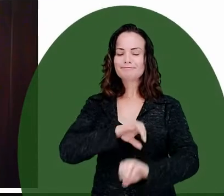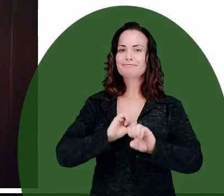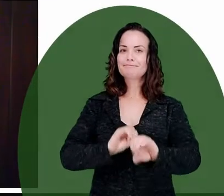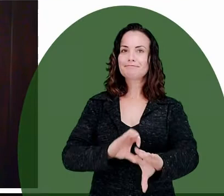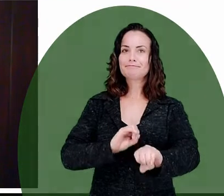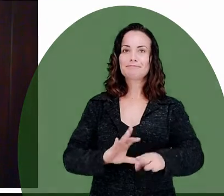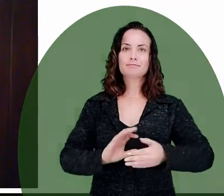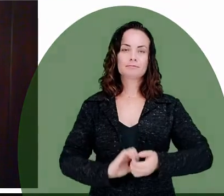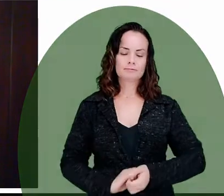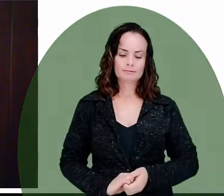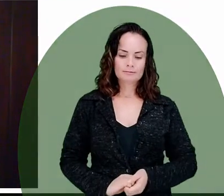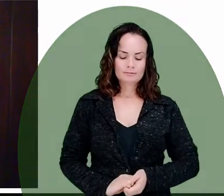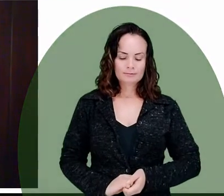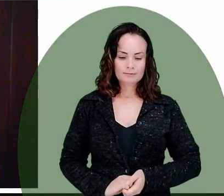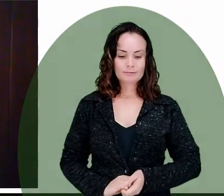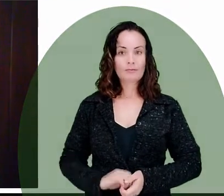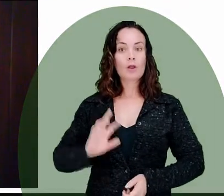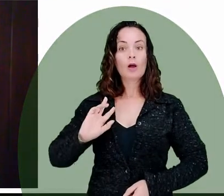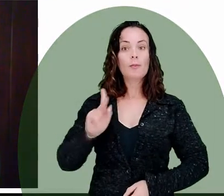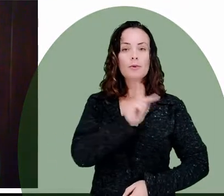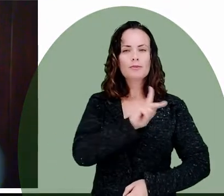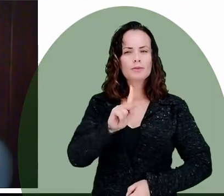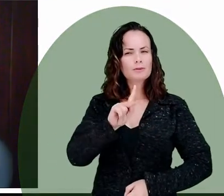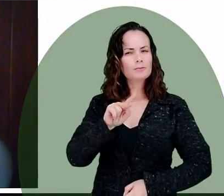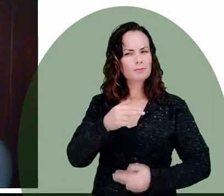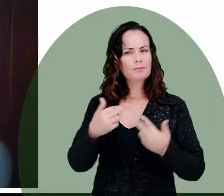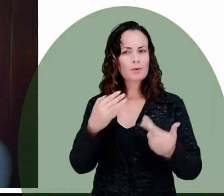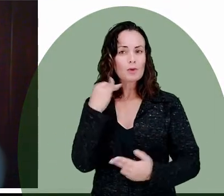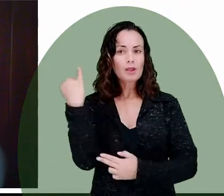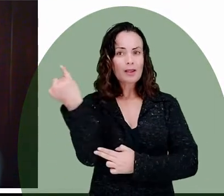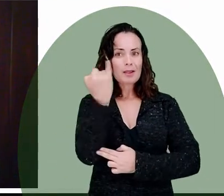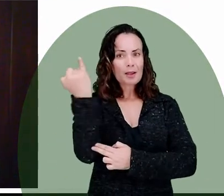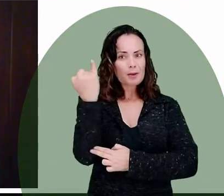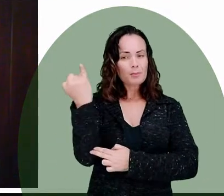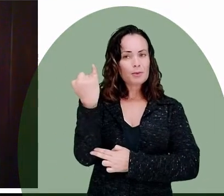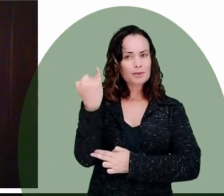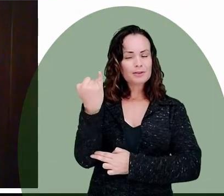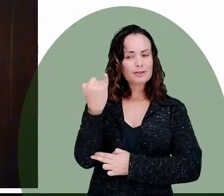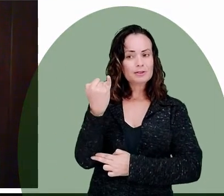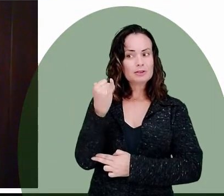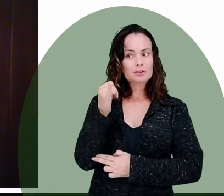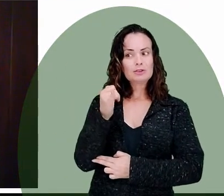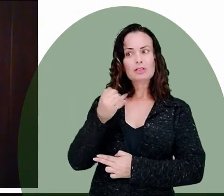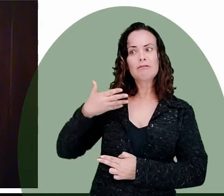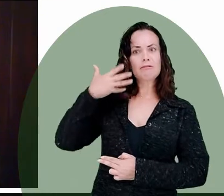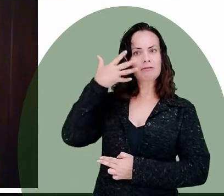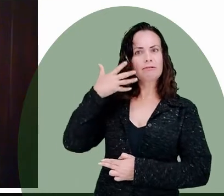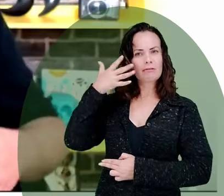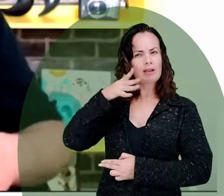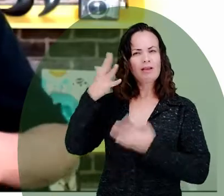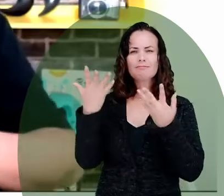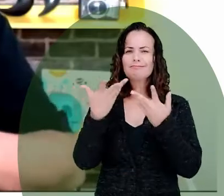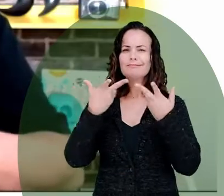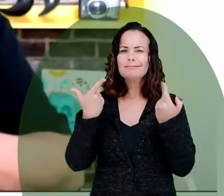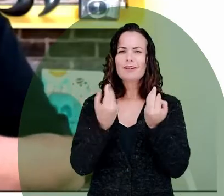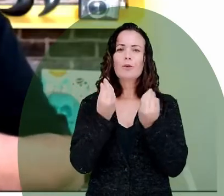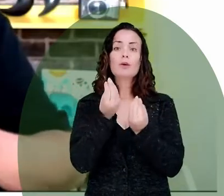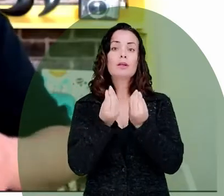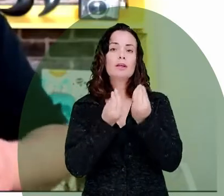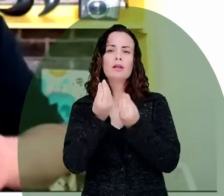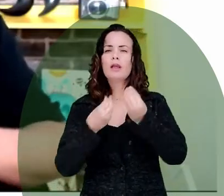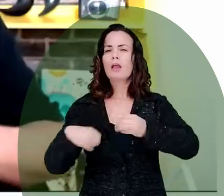Professora, uma coisa muito importante no discurso da senhora, que é fantástico, é a questão regional, né, de como